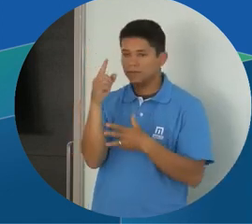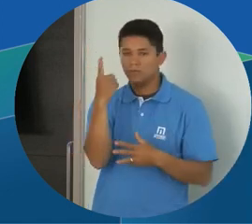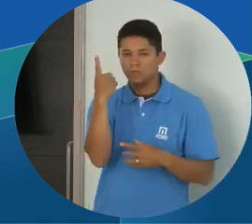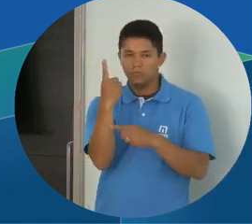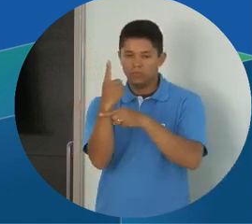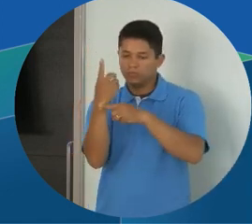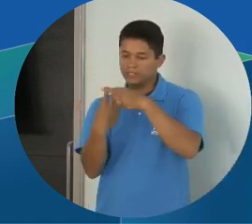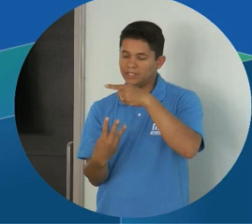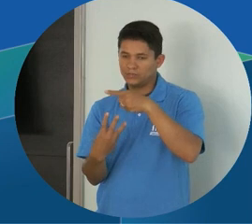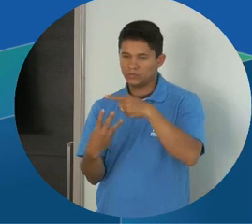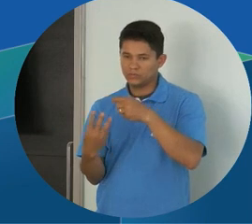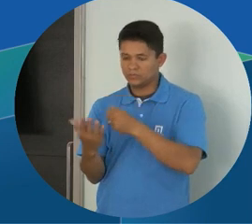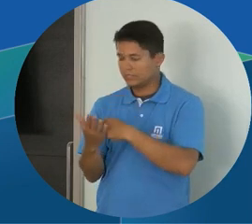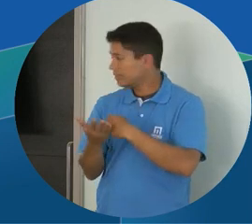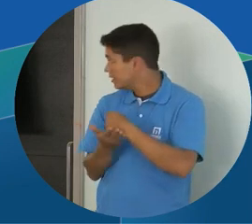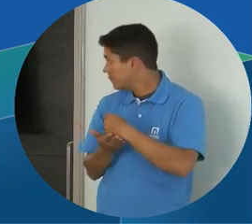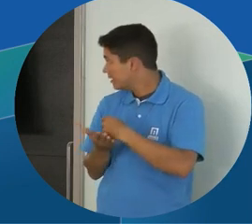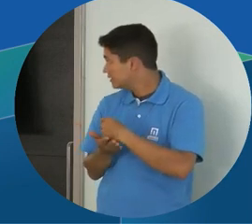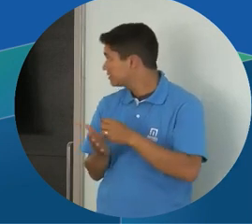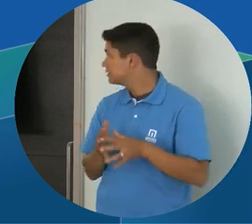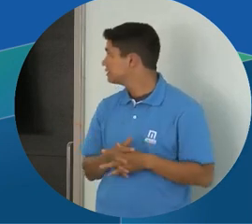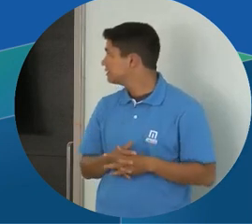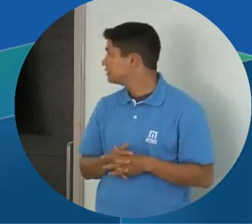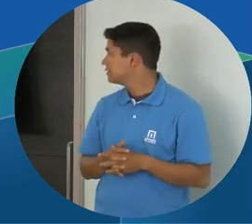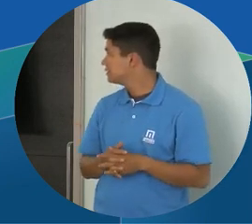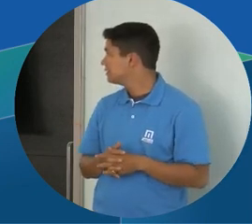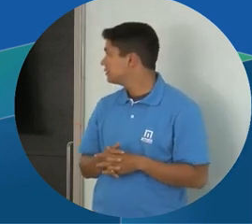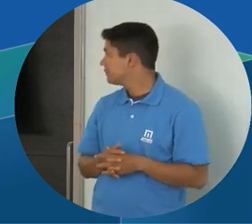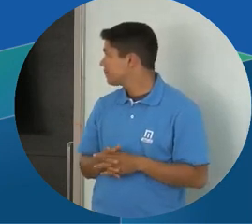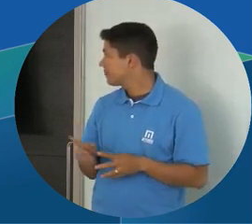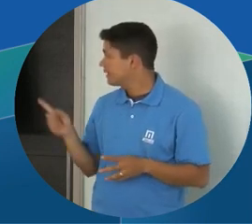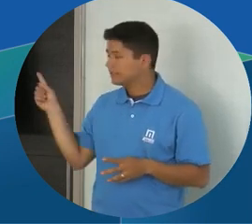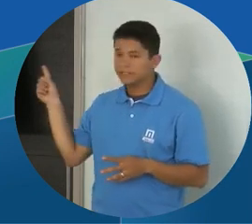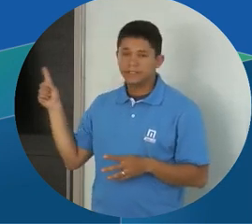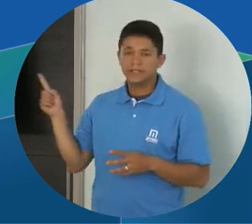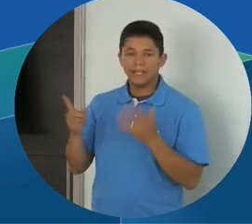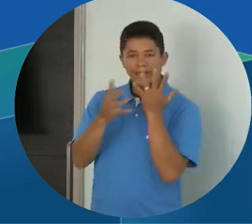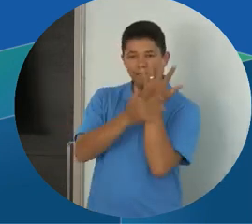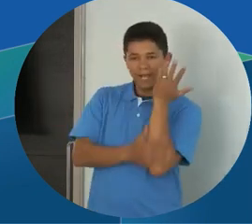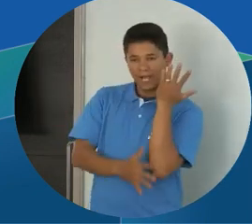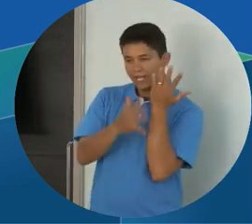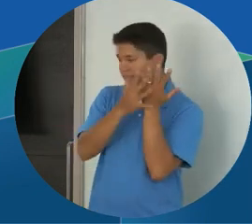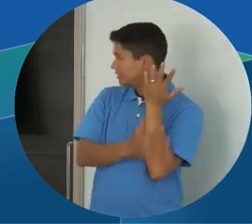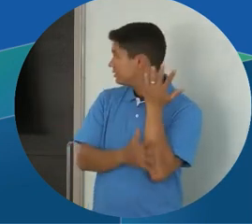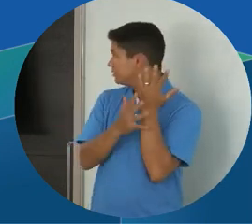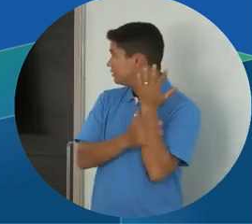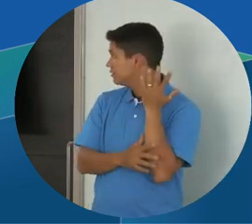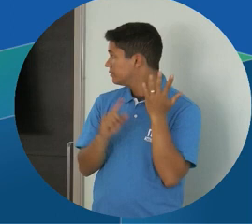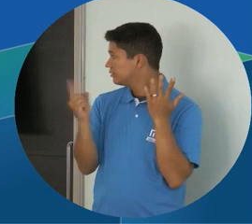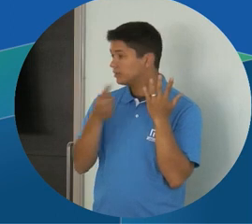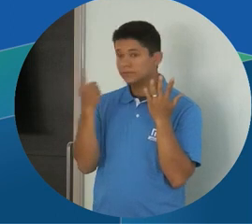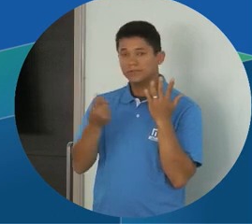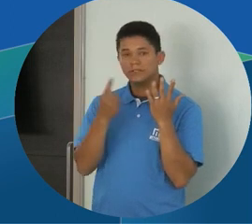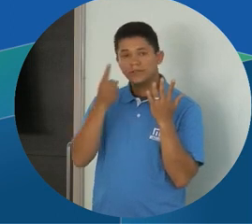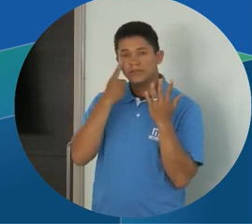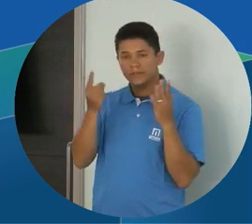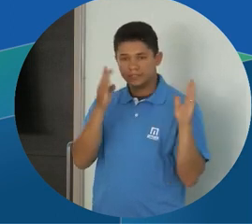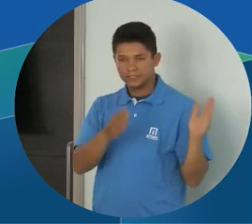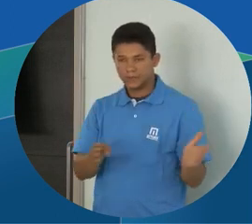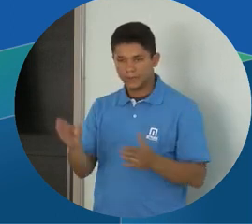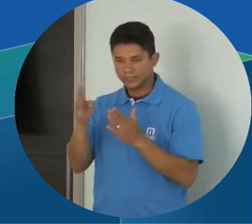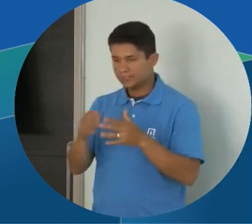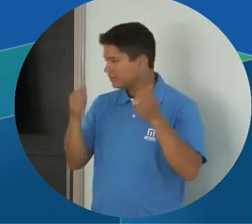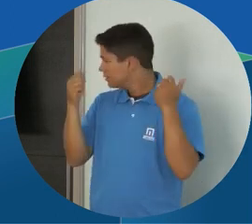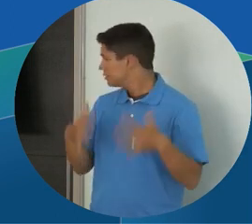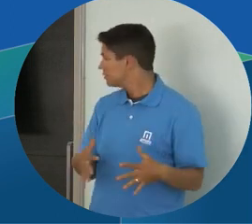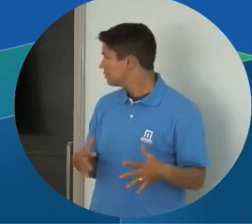base. E, nesse caso de barragem, a gente vai ver um pouco na sequência, mas a gente